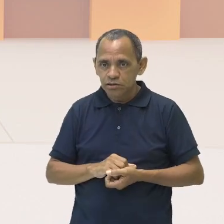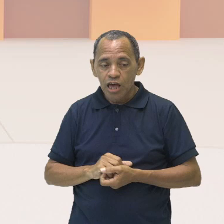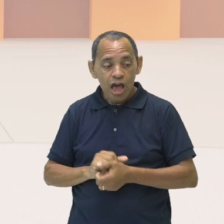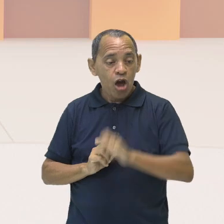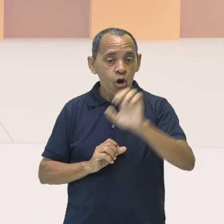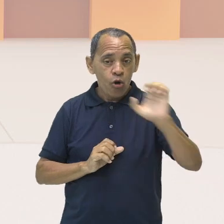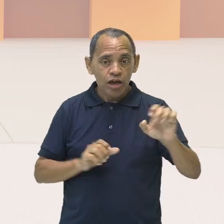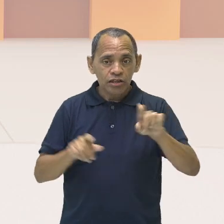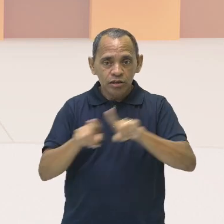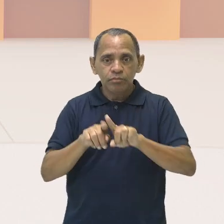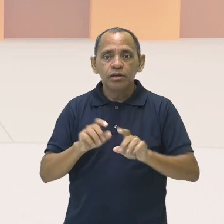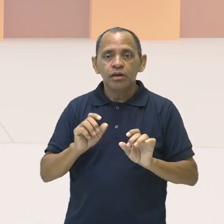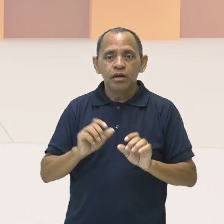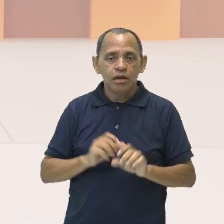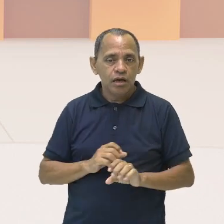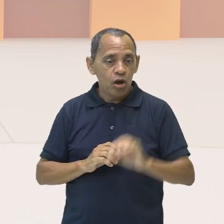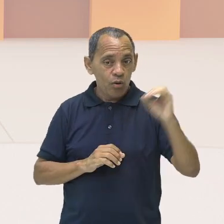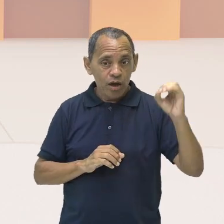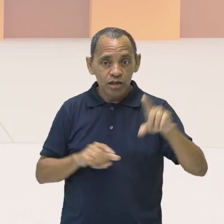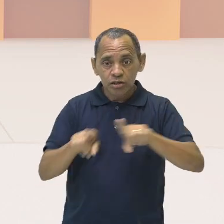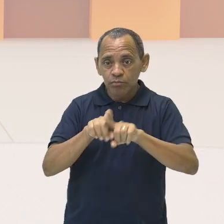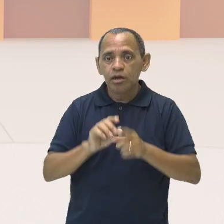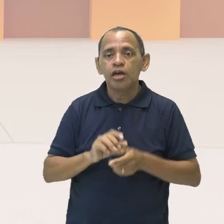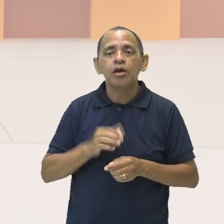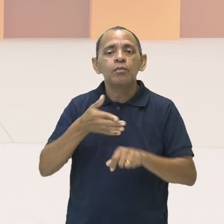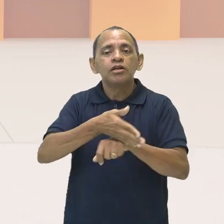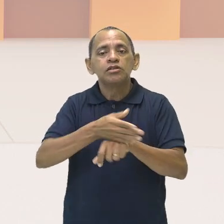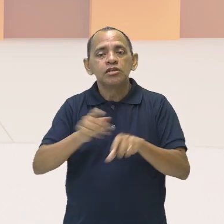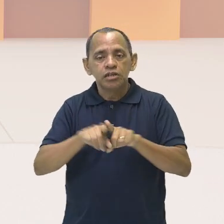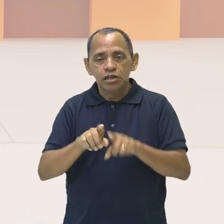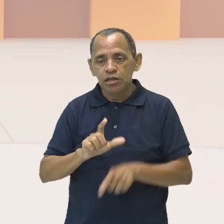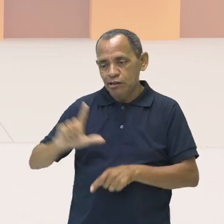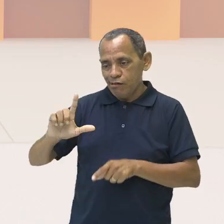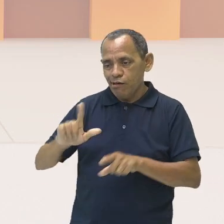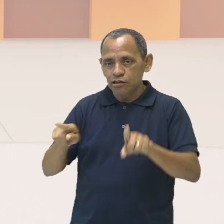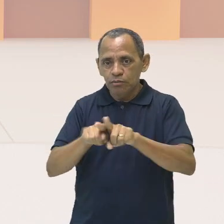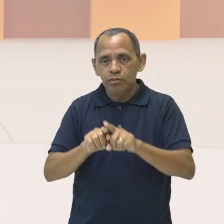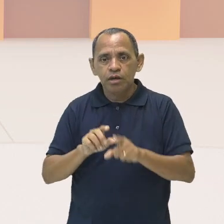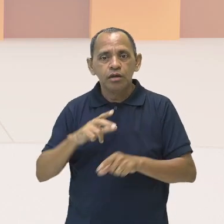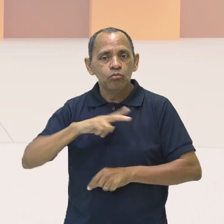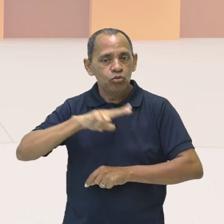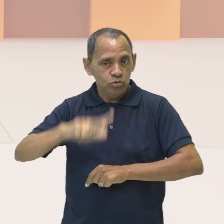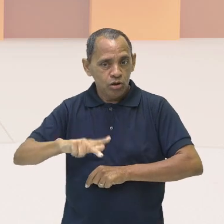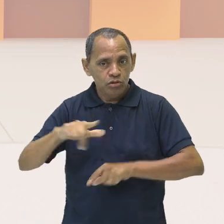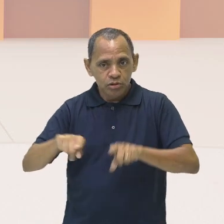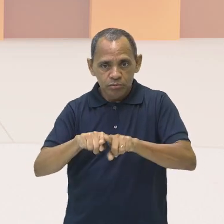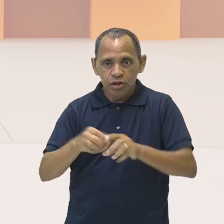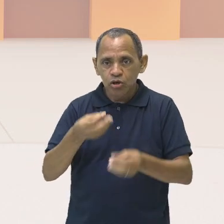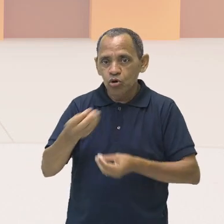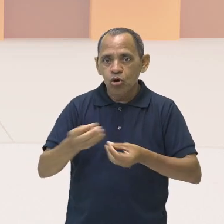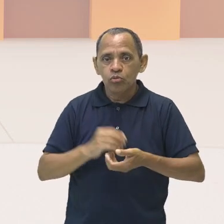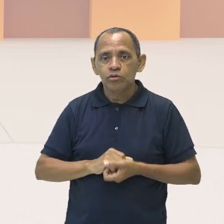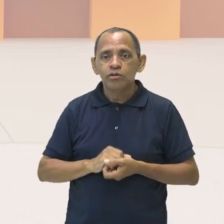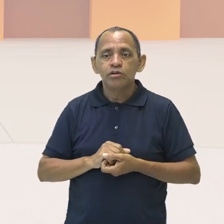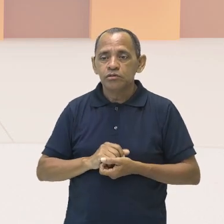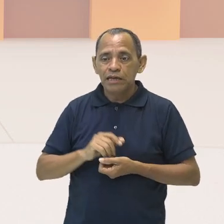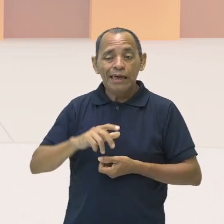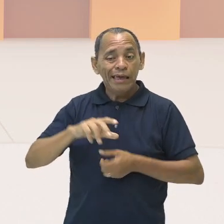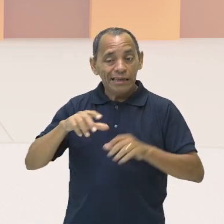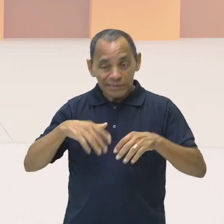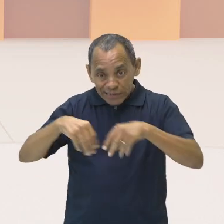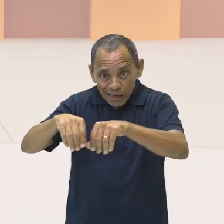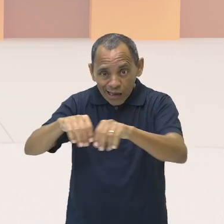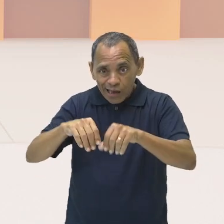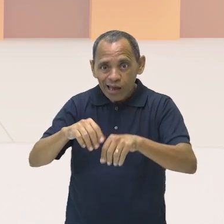Espanha e as terras a leste pertenceriam a Portugal. E as terras a leste eram justamente